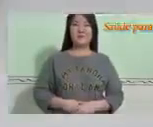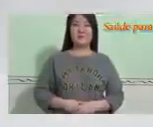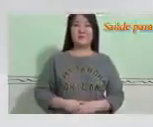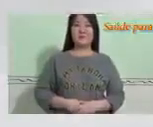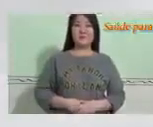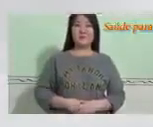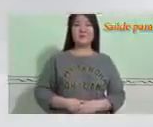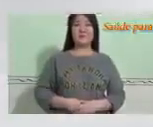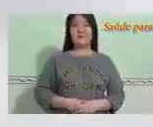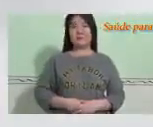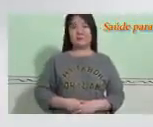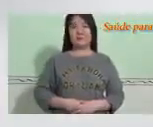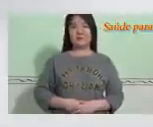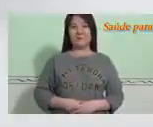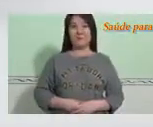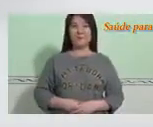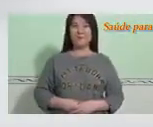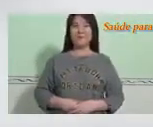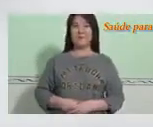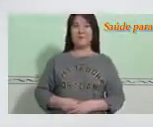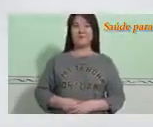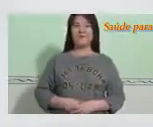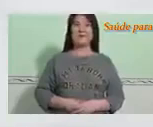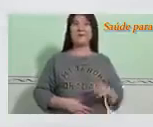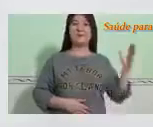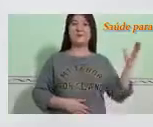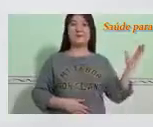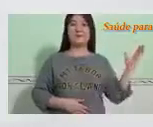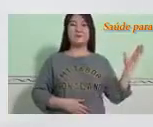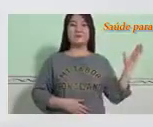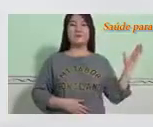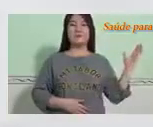natureza, ar-condicionado ou ventilador.